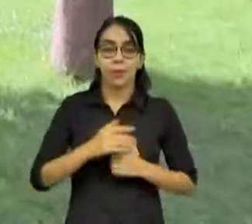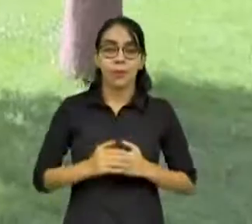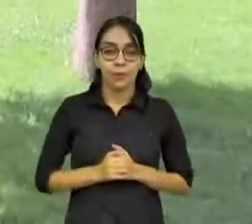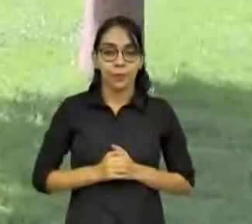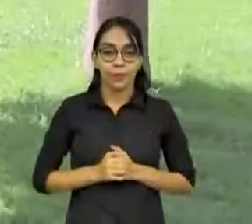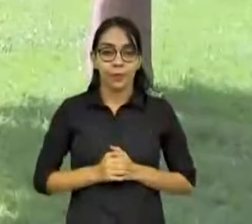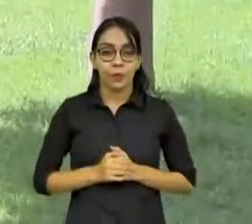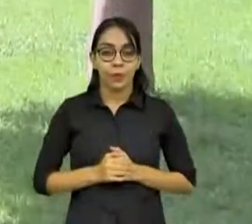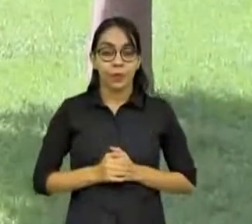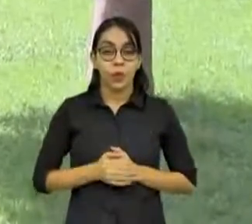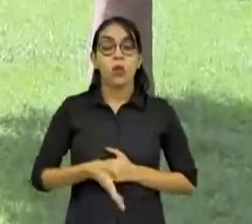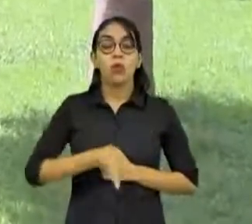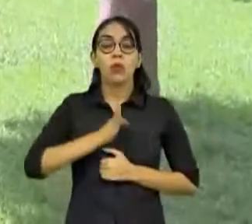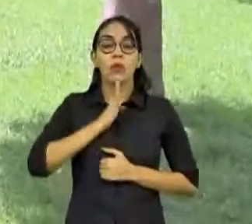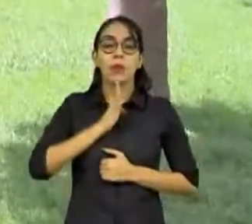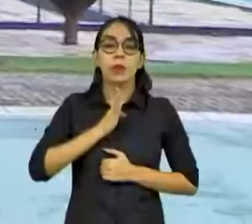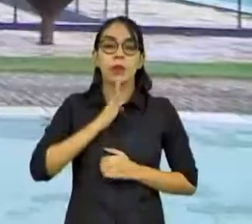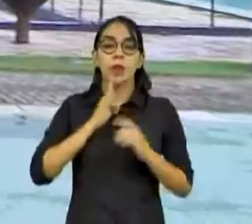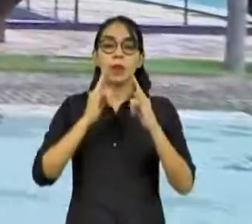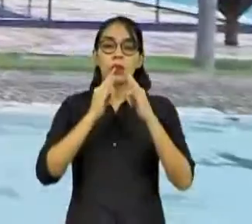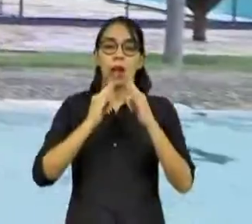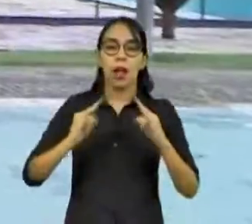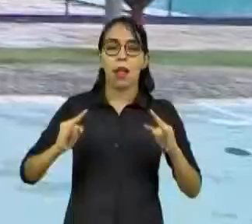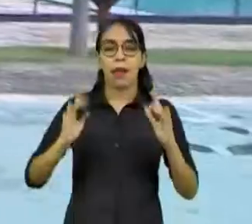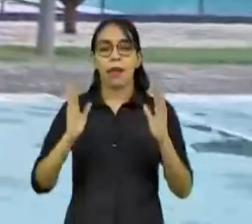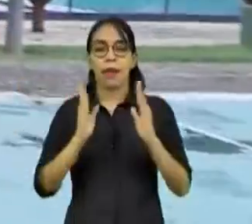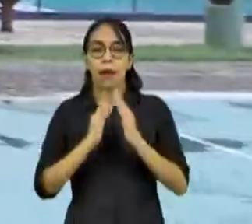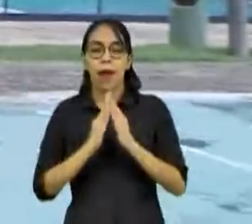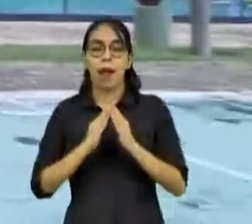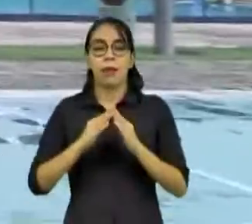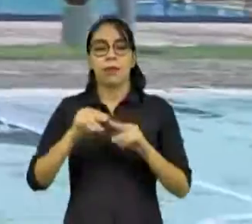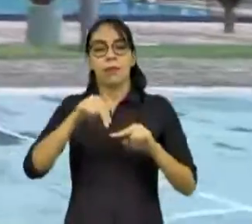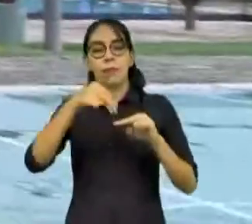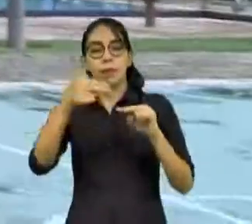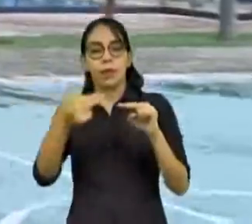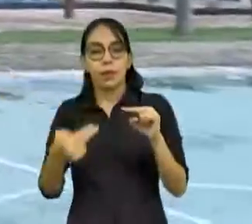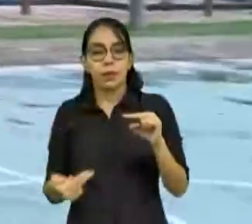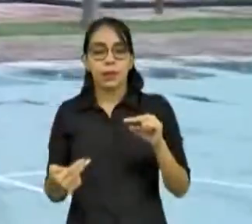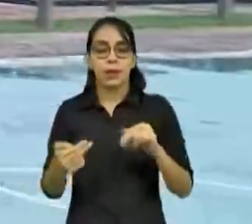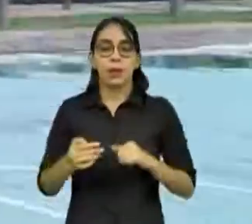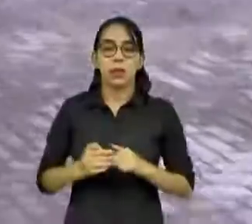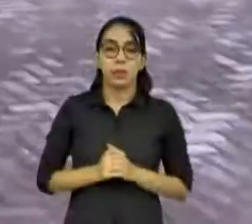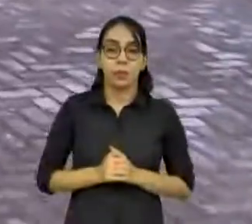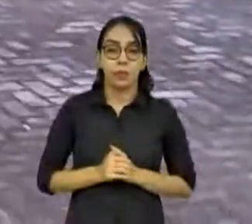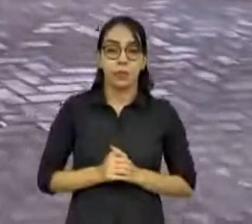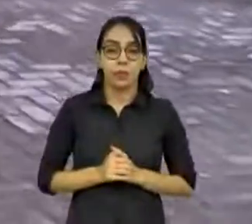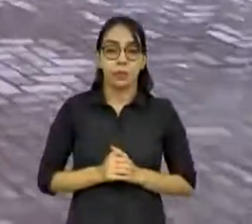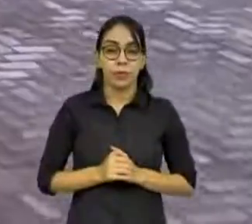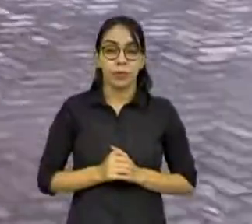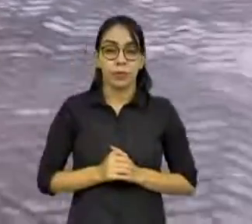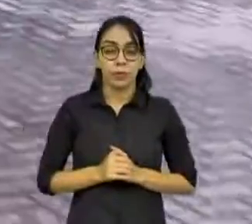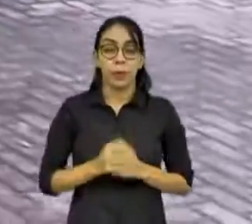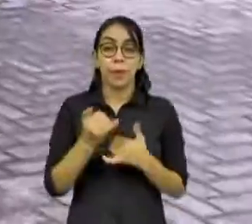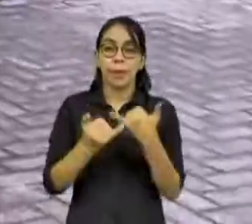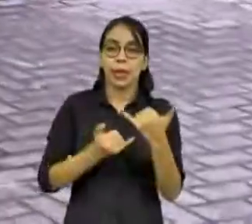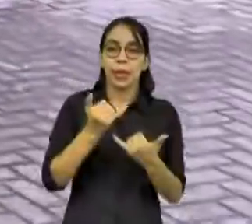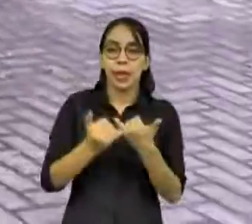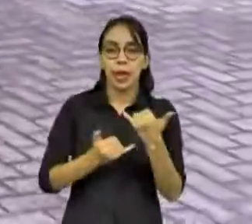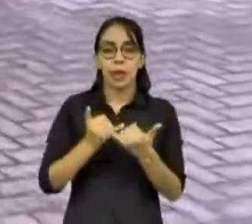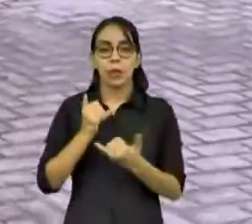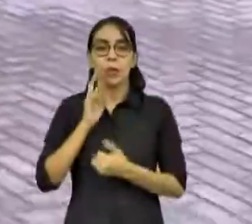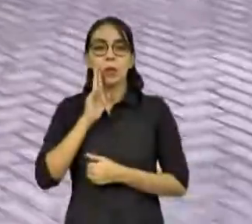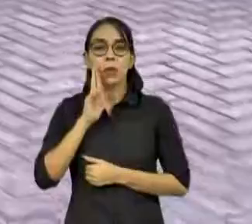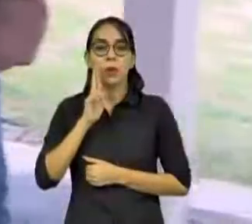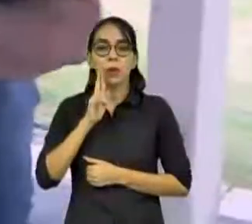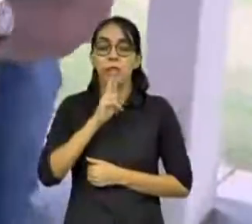conta com chalés, área de camping, piscina para adultos e crianças, toboáguas, bares e restaurantes e campos